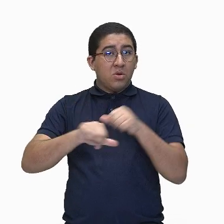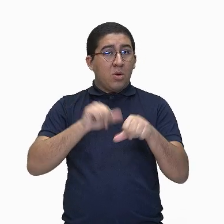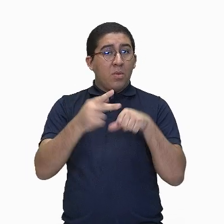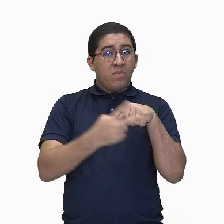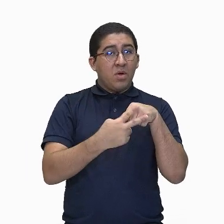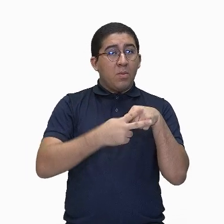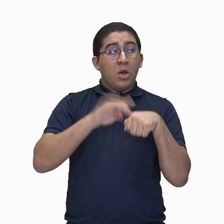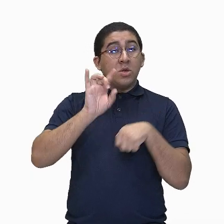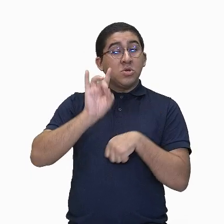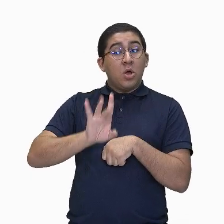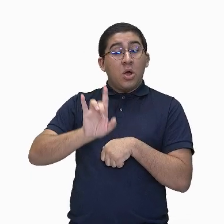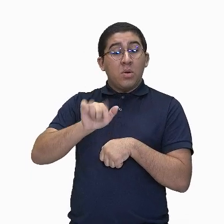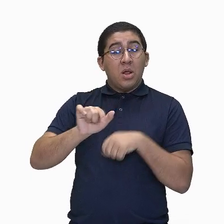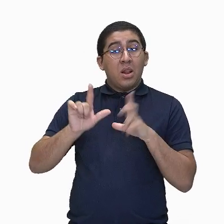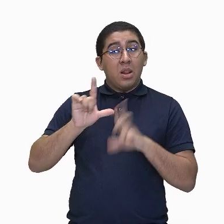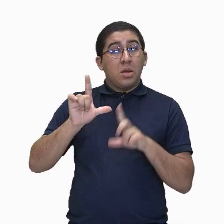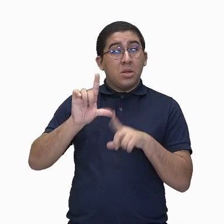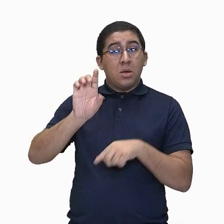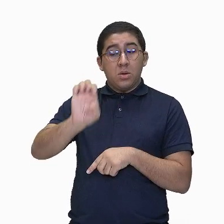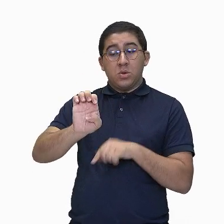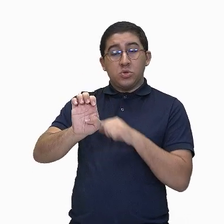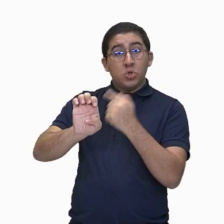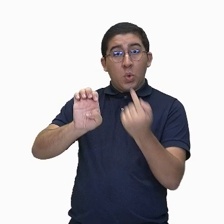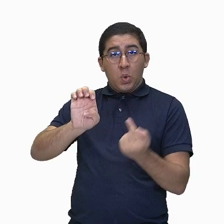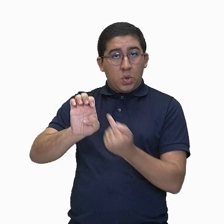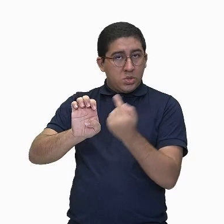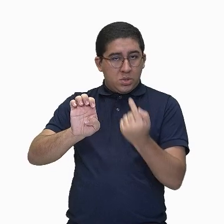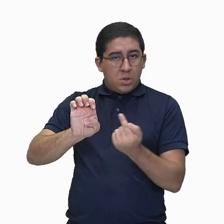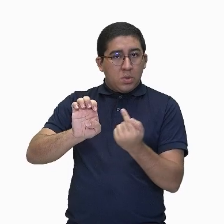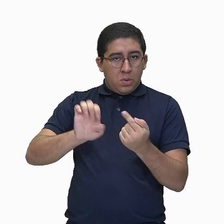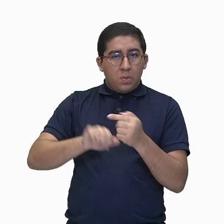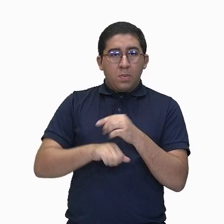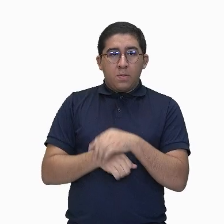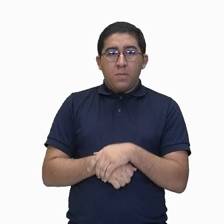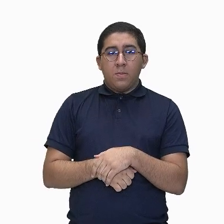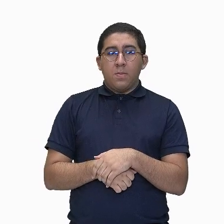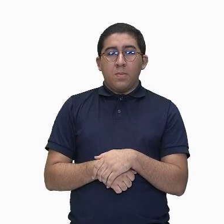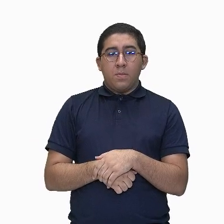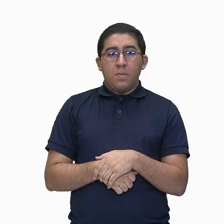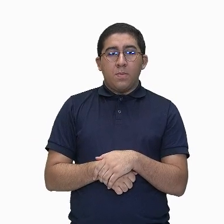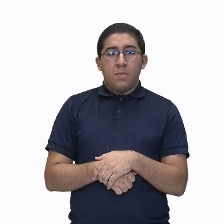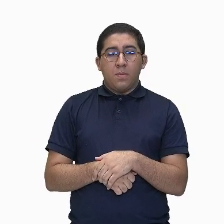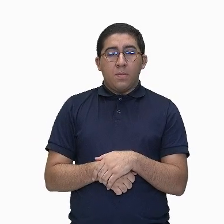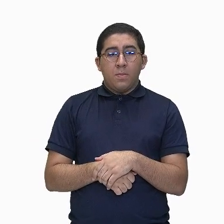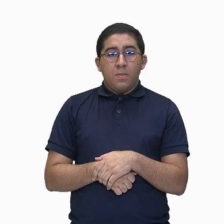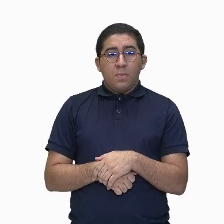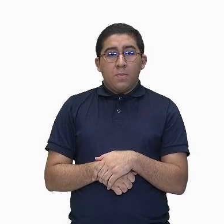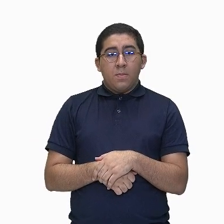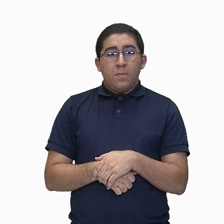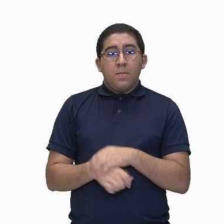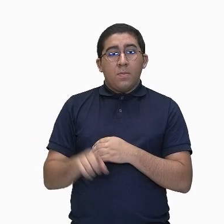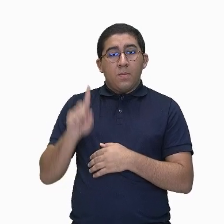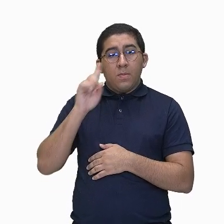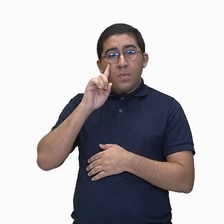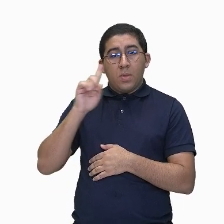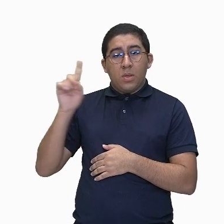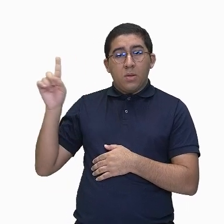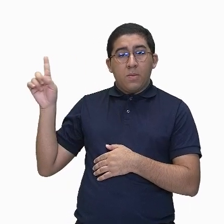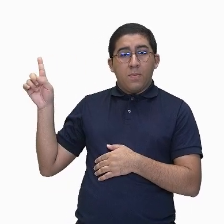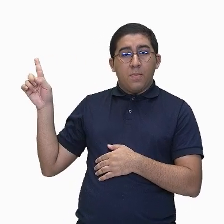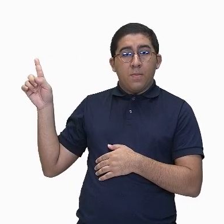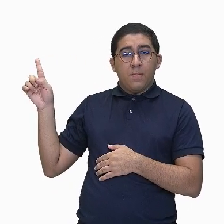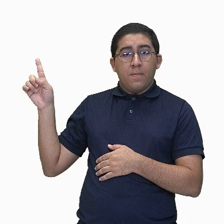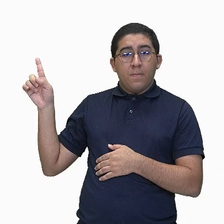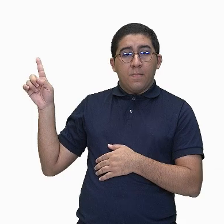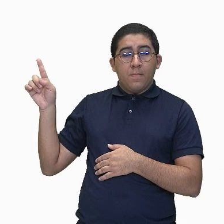Ezinho sem acento. A palavra nem, mas também, como também. Observe que o mas também